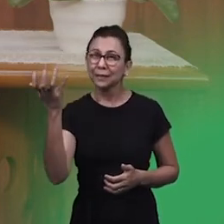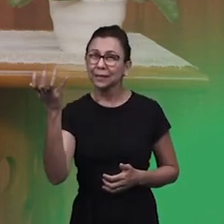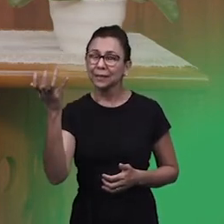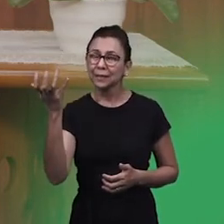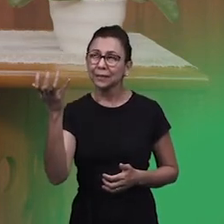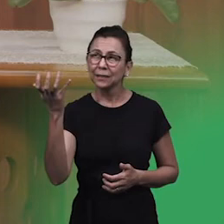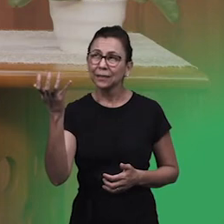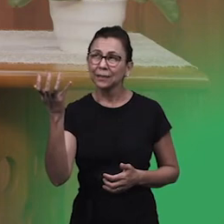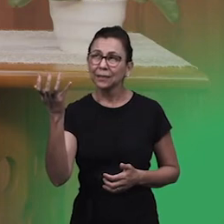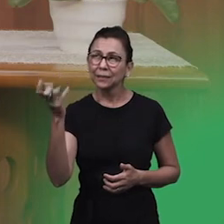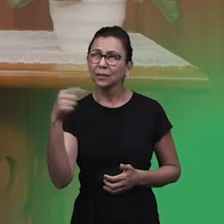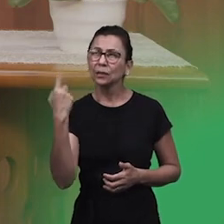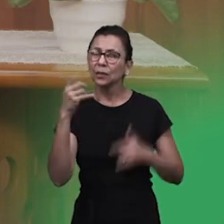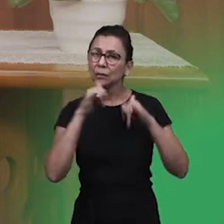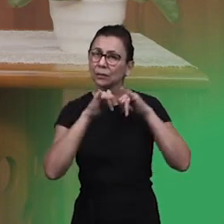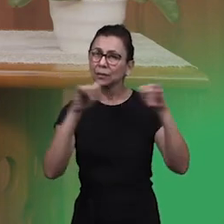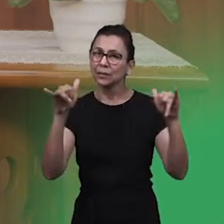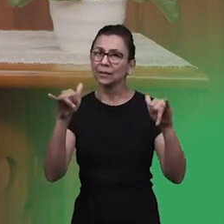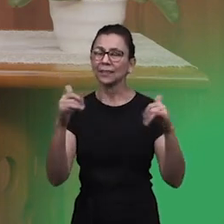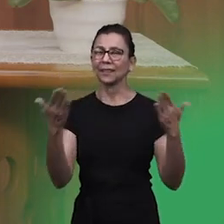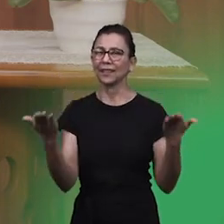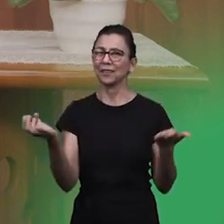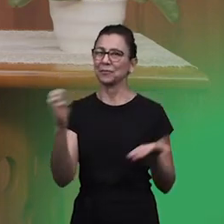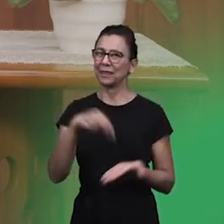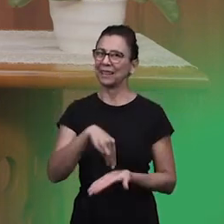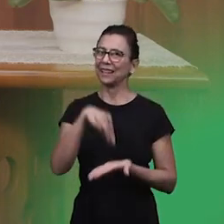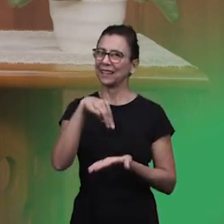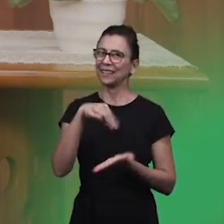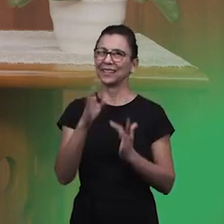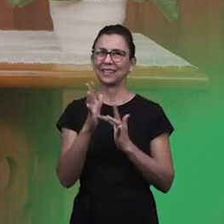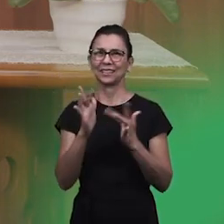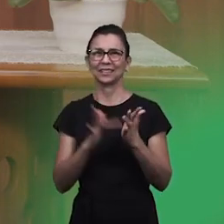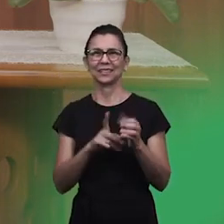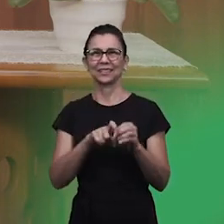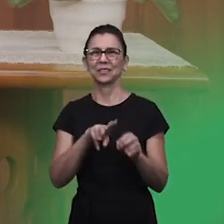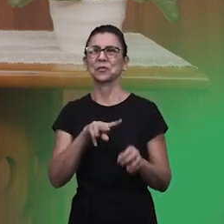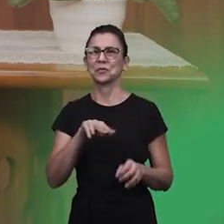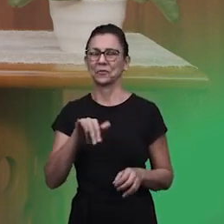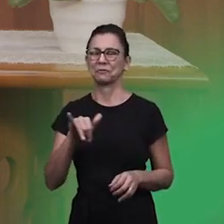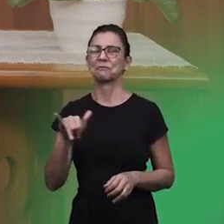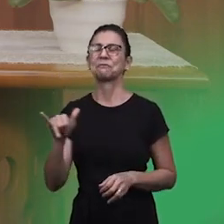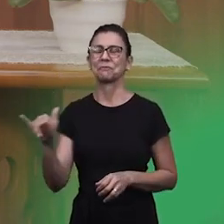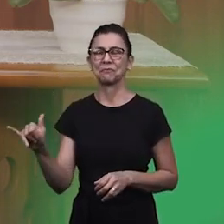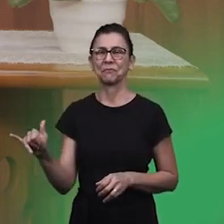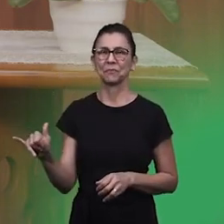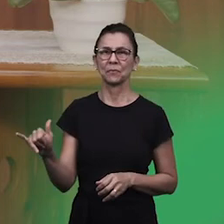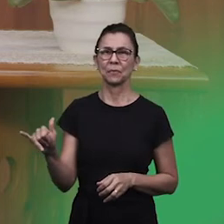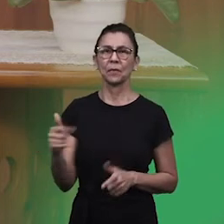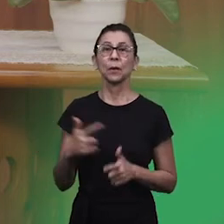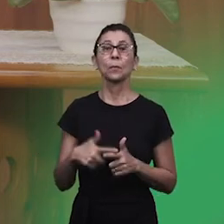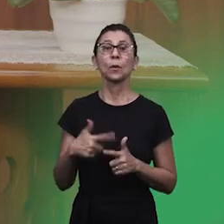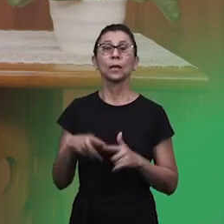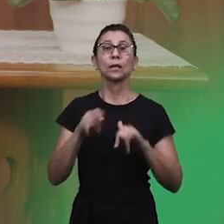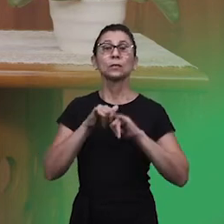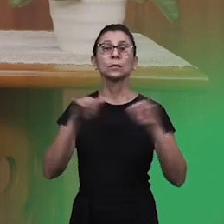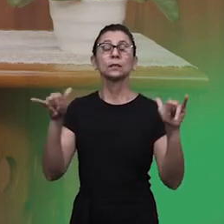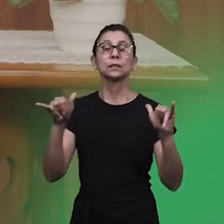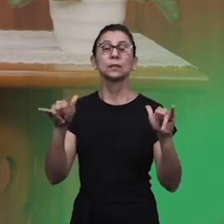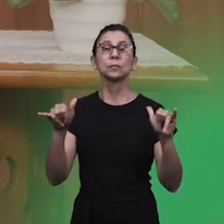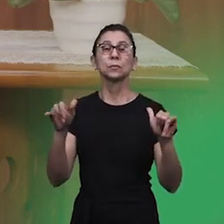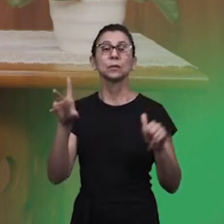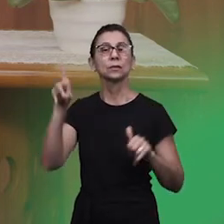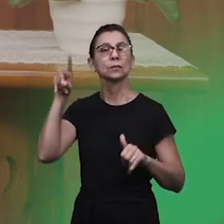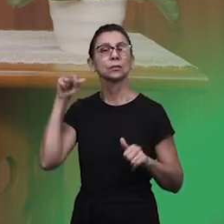estamos anunciando. A nossa mensagem é Maranata, o Senhor Jesus vem. Por que fazemos isso? Porque nós passamos pela